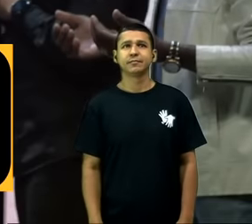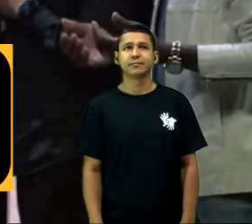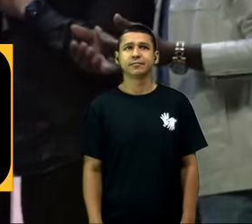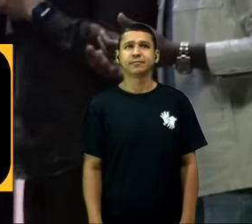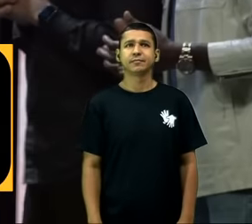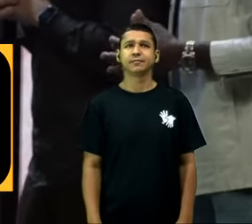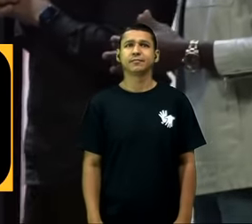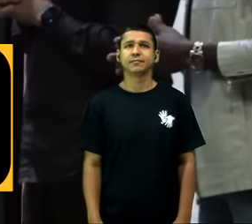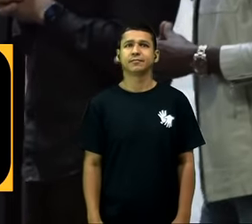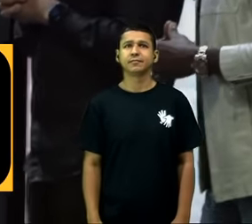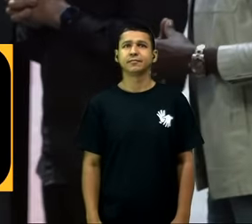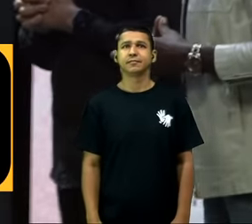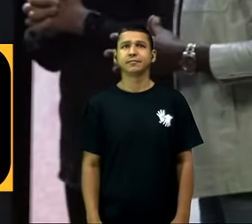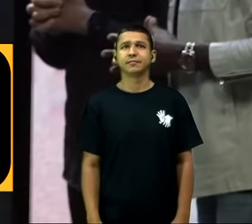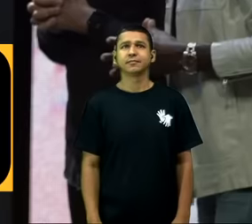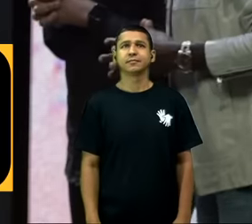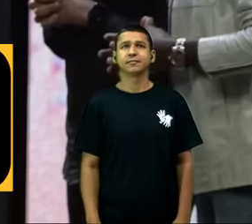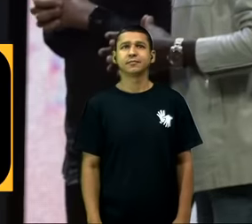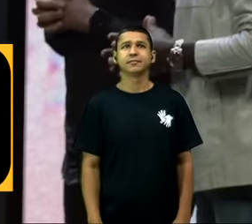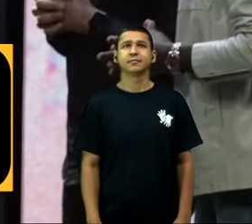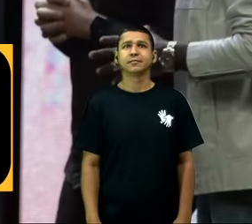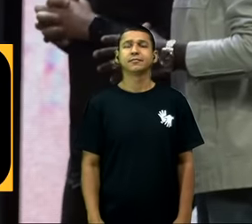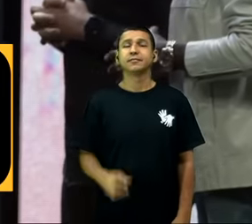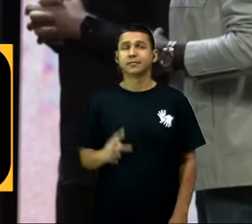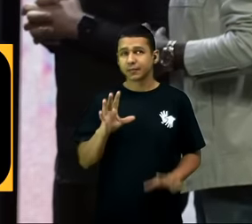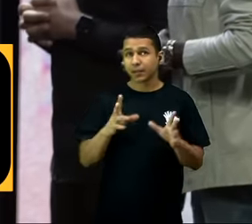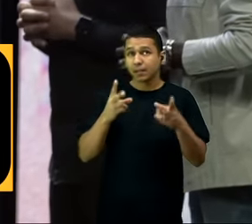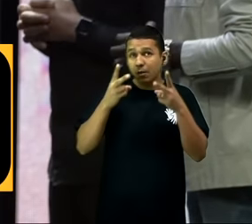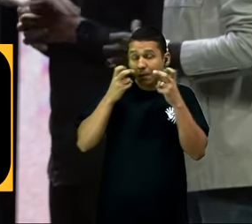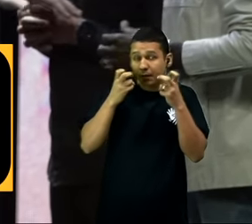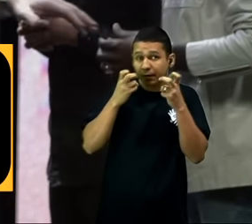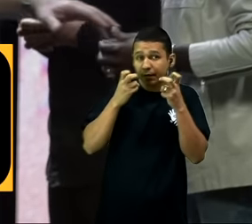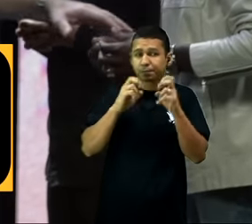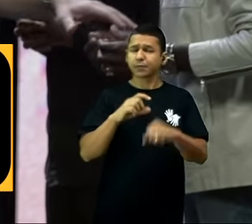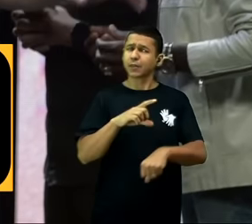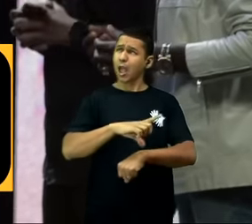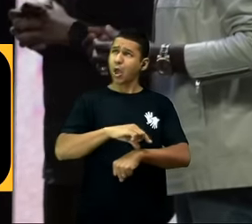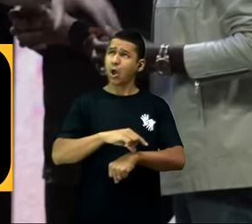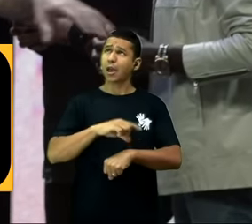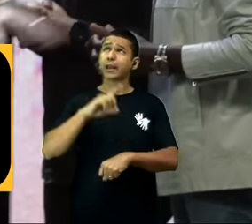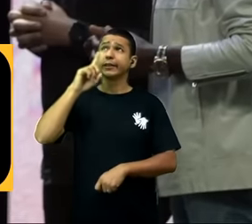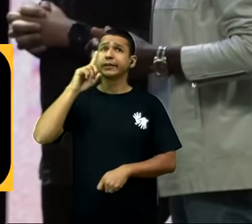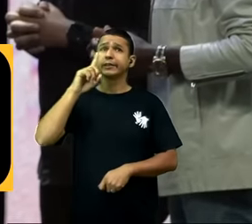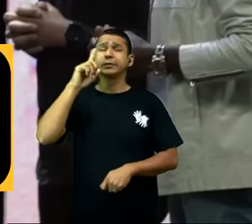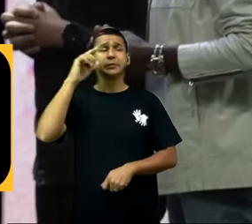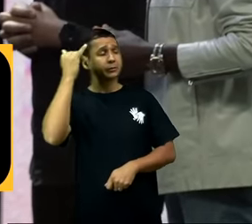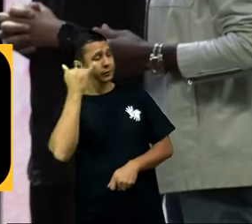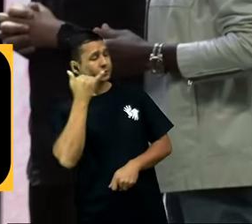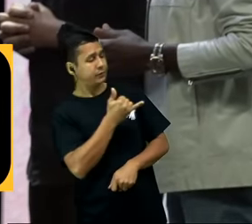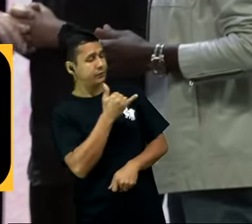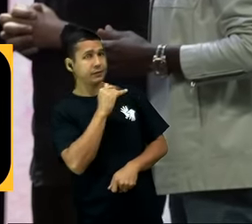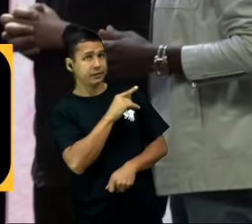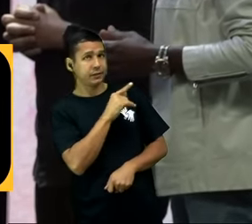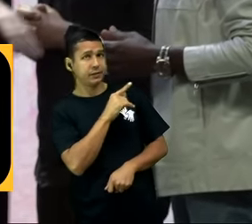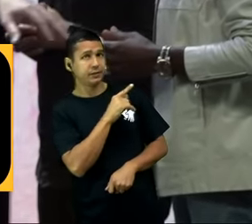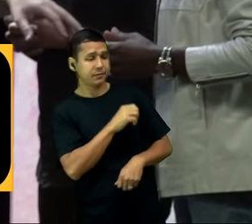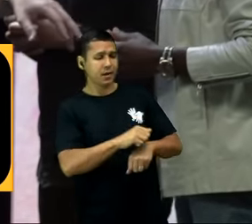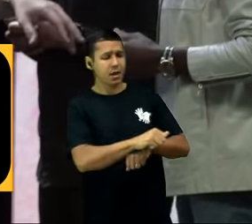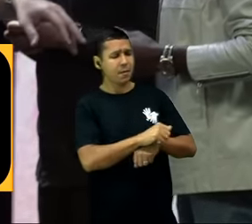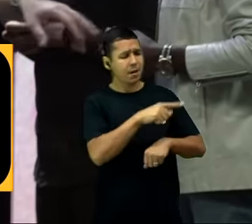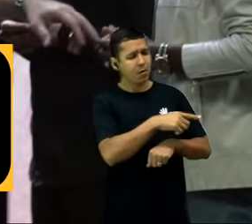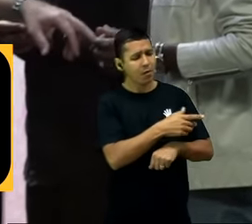Sabe, meu irmão? Sabe qual é a impressão que eu tenho? Na hora que Deus fala o plano, Abraão leva o